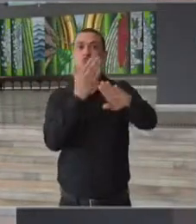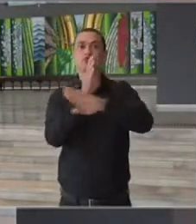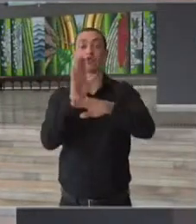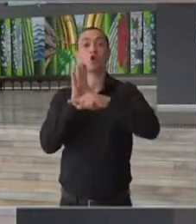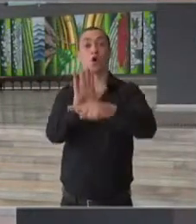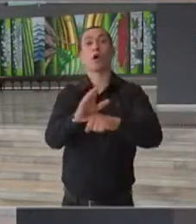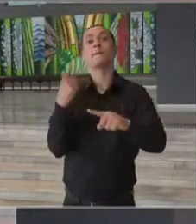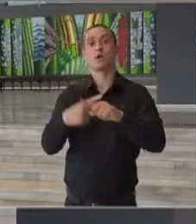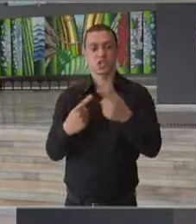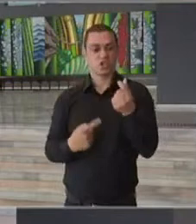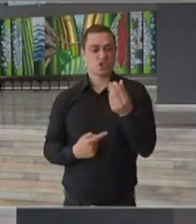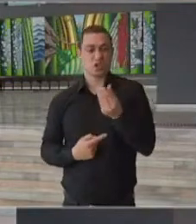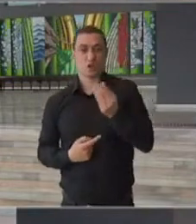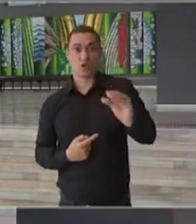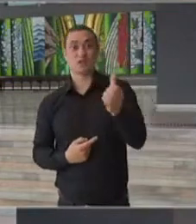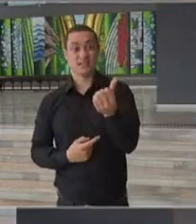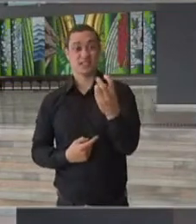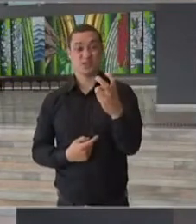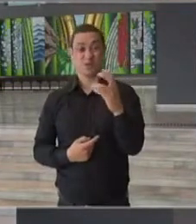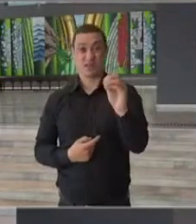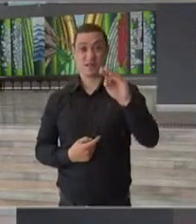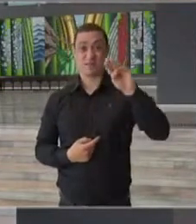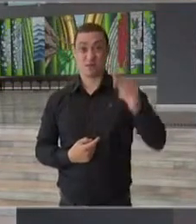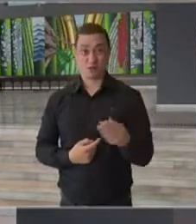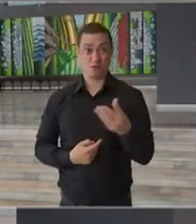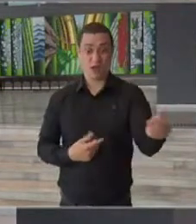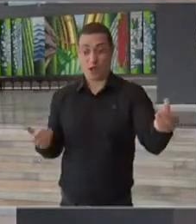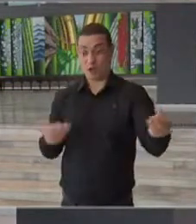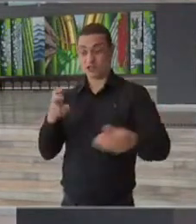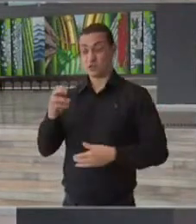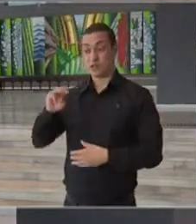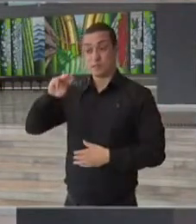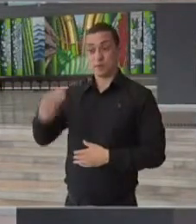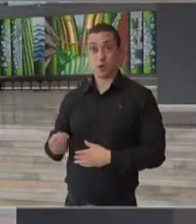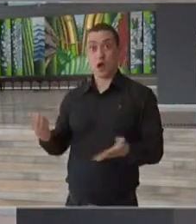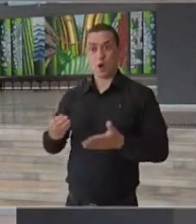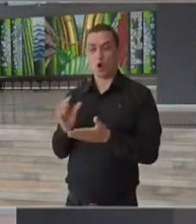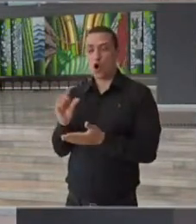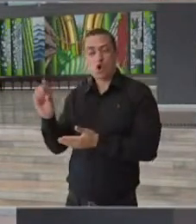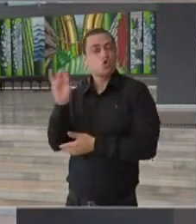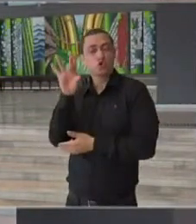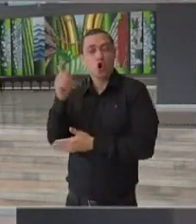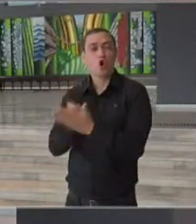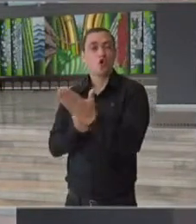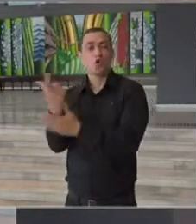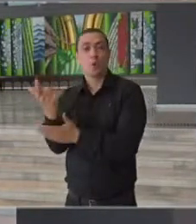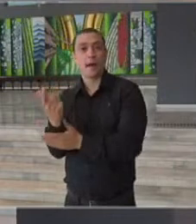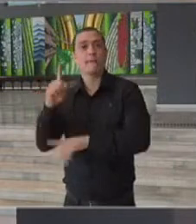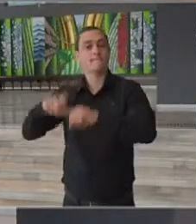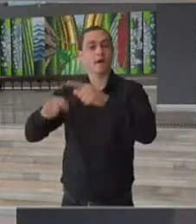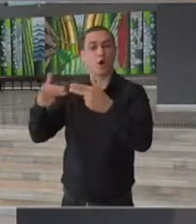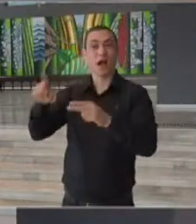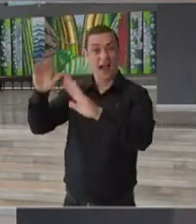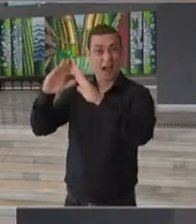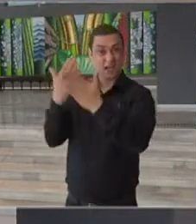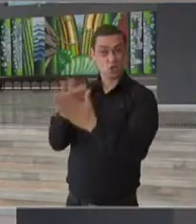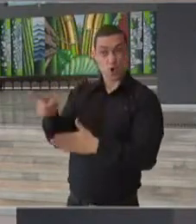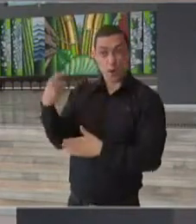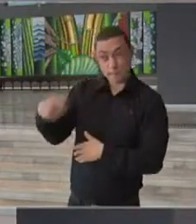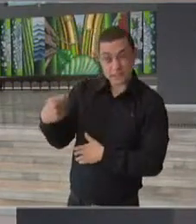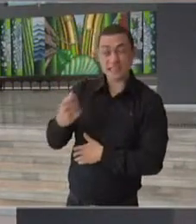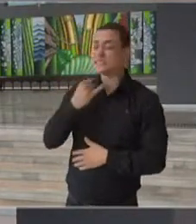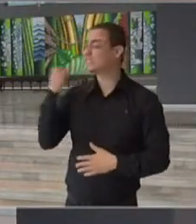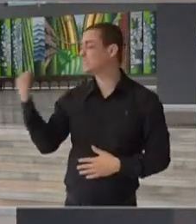já repassamos 650 milhões, agora terão 50 milhões que são para compra exclusiva de algum material que a escola